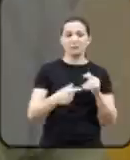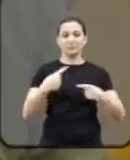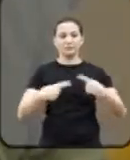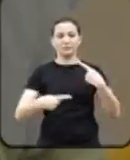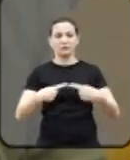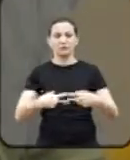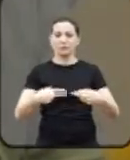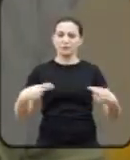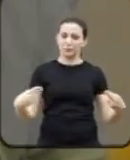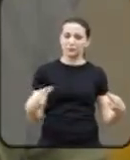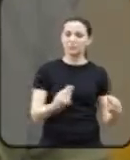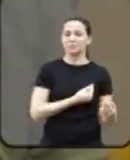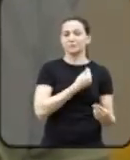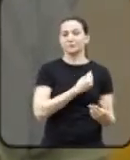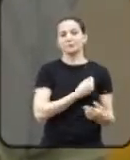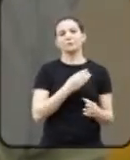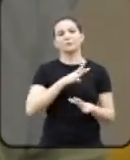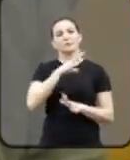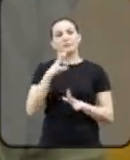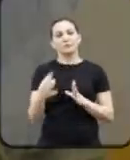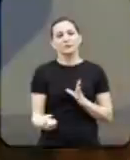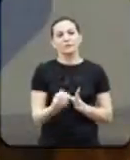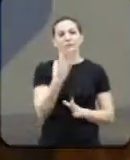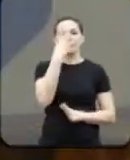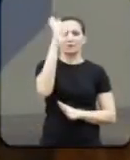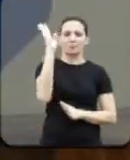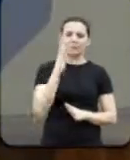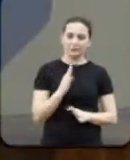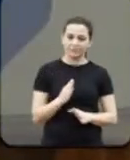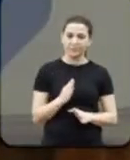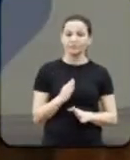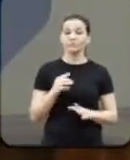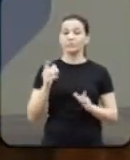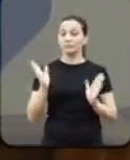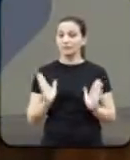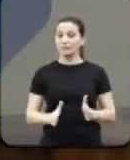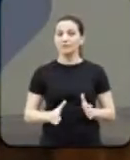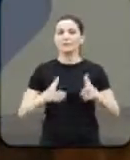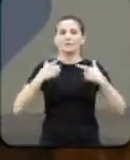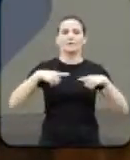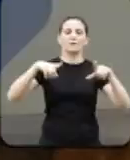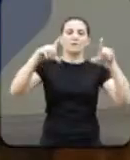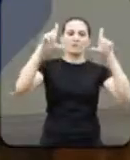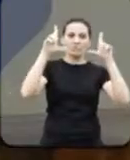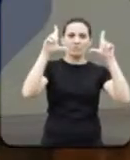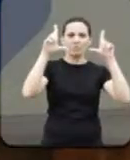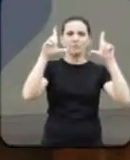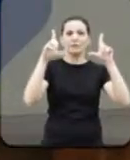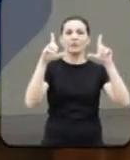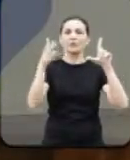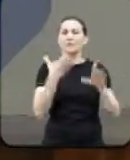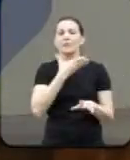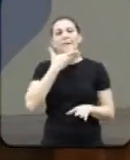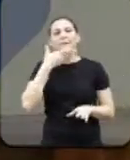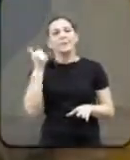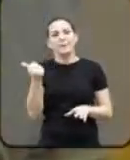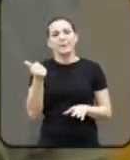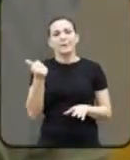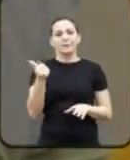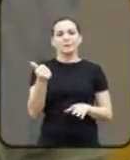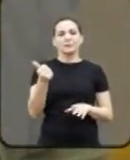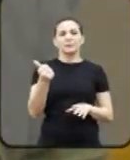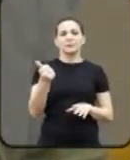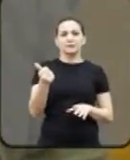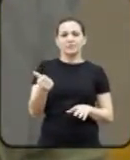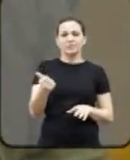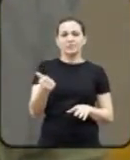ou discutir, ou participar do que está acontecendo no país, né? E hoje os meios de comunicação estão aí e fica muito mais fácil você